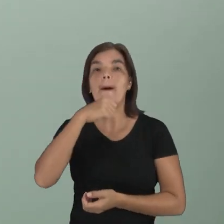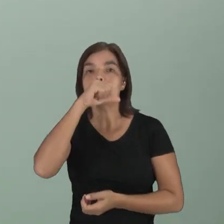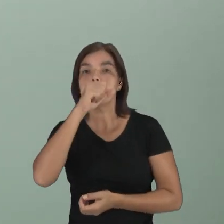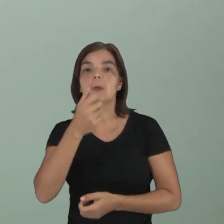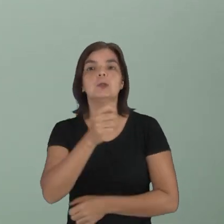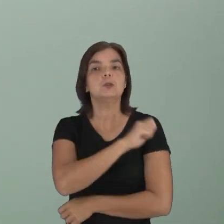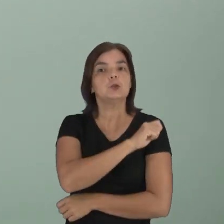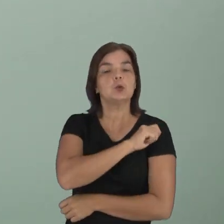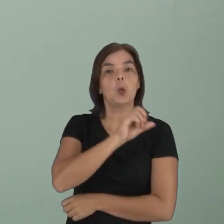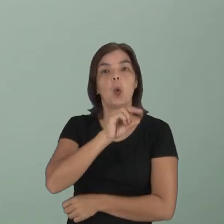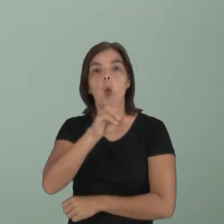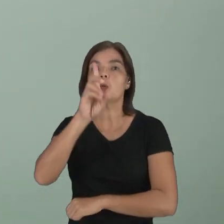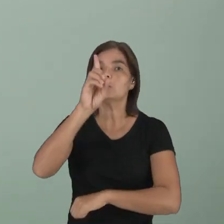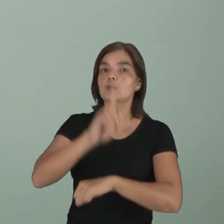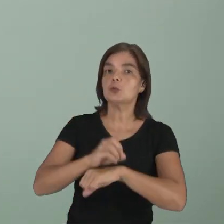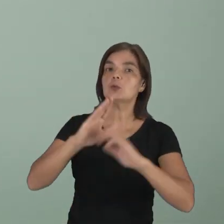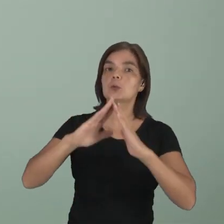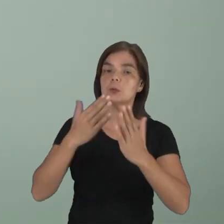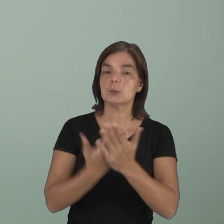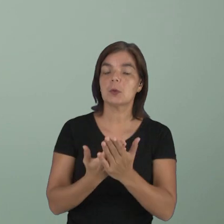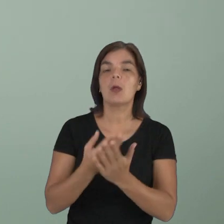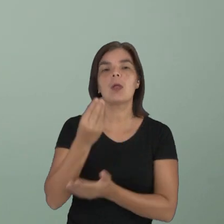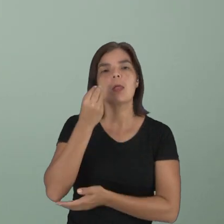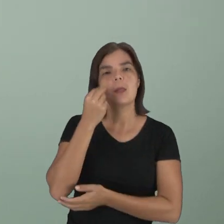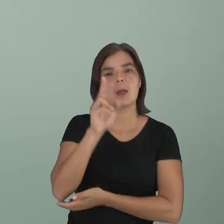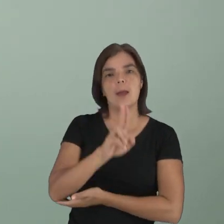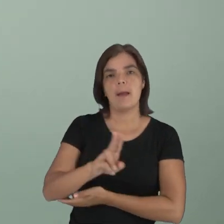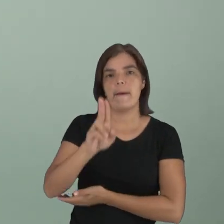aluno, com a diretora da escola. Então, eu vou